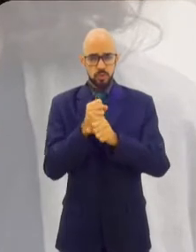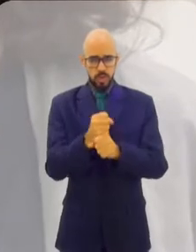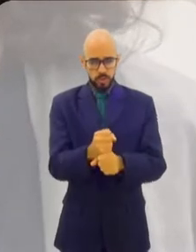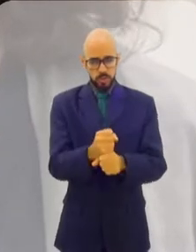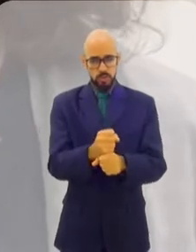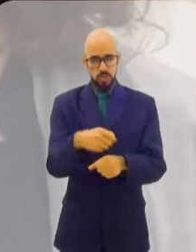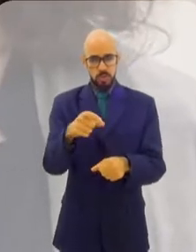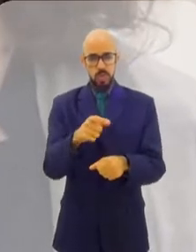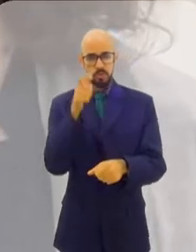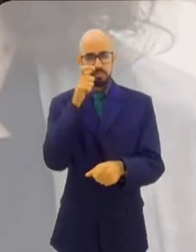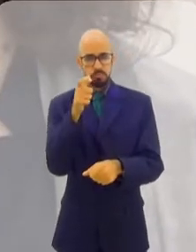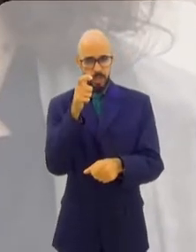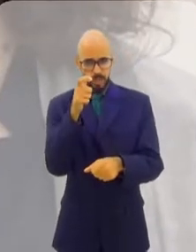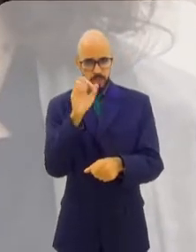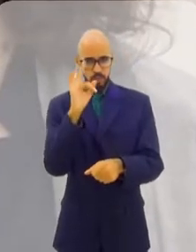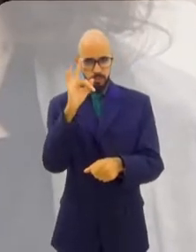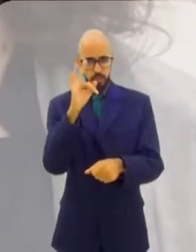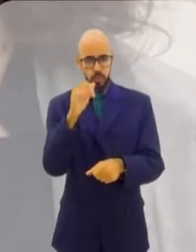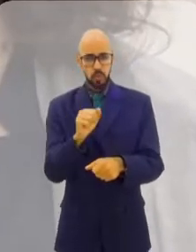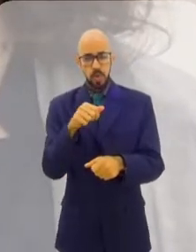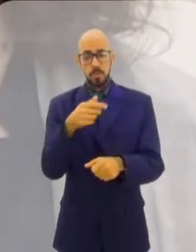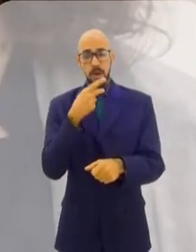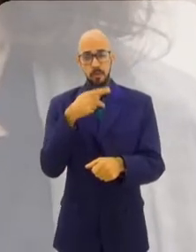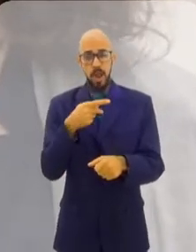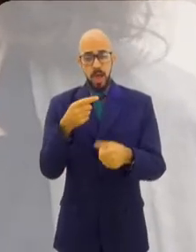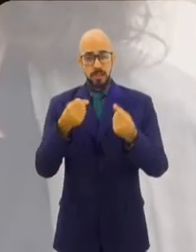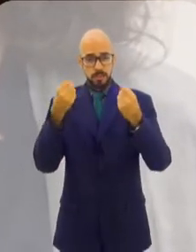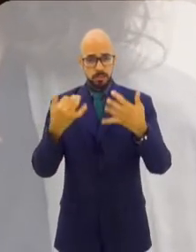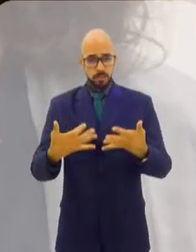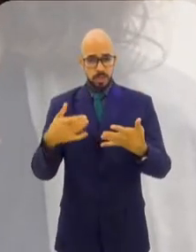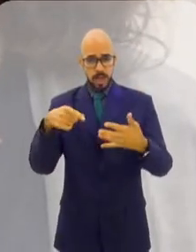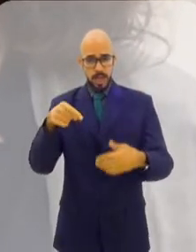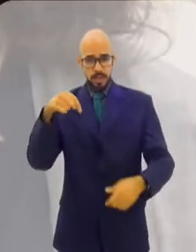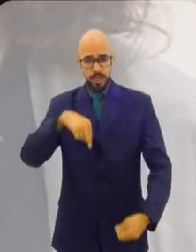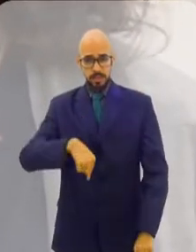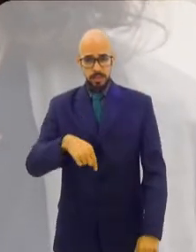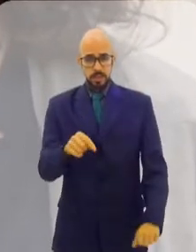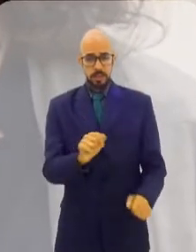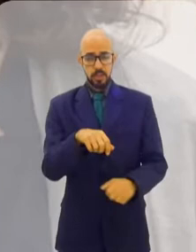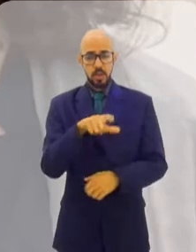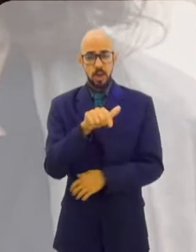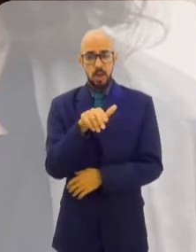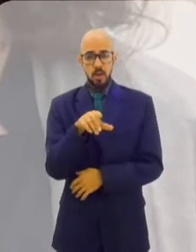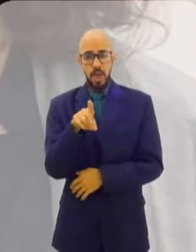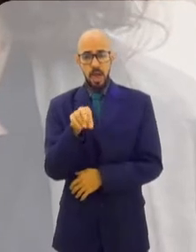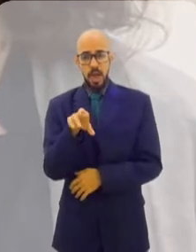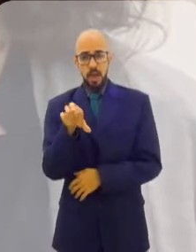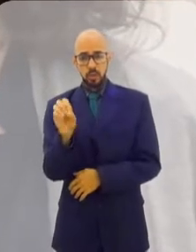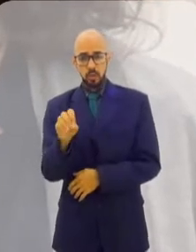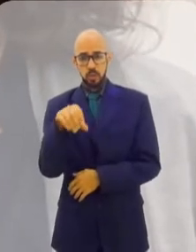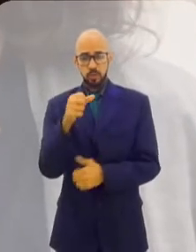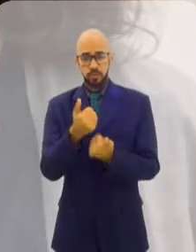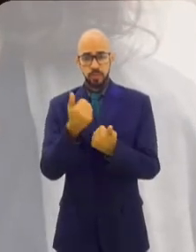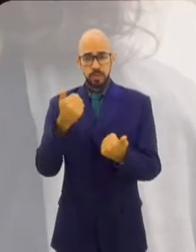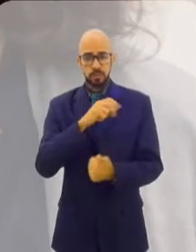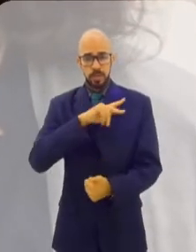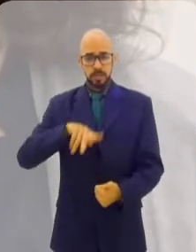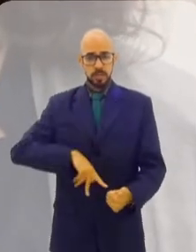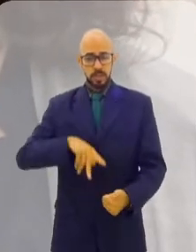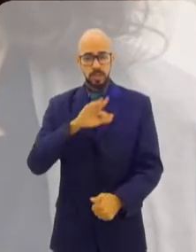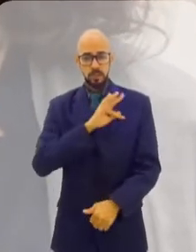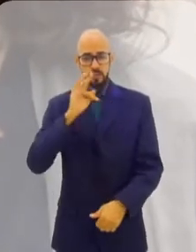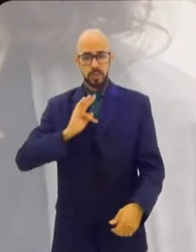e as perspectivas de futuro para falar sobre esse estudo está aqui comigo Leonardo edde vice-presidente da firjan e